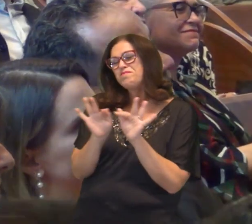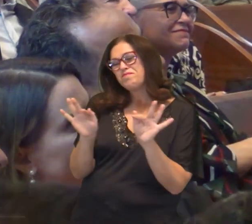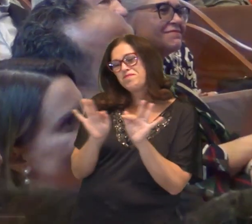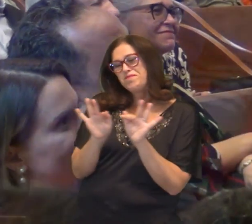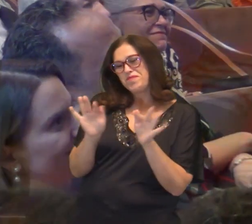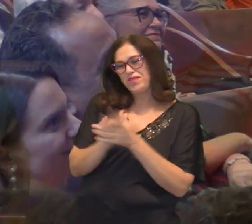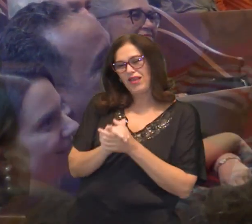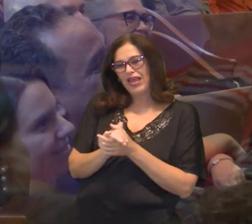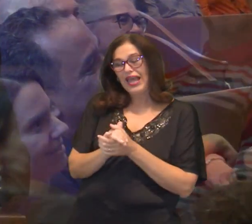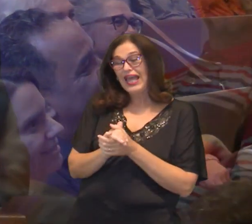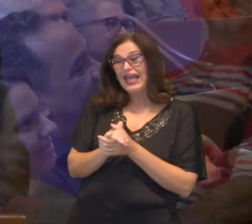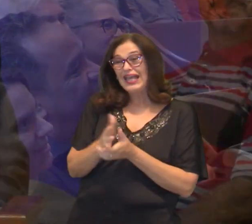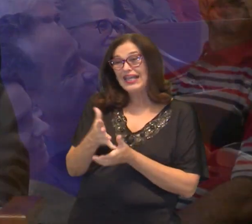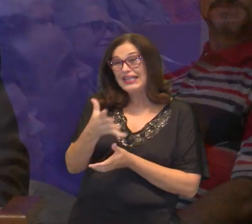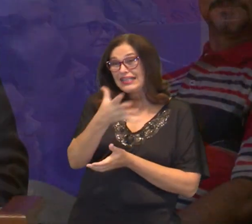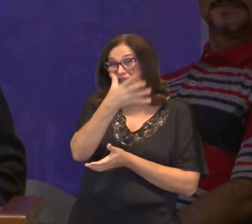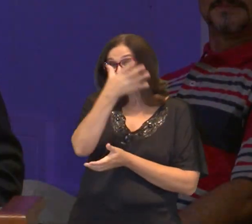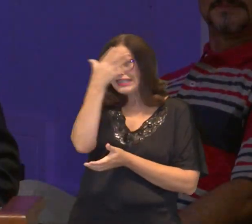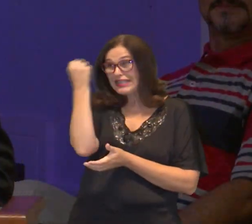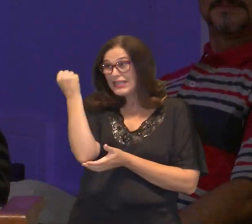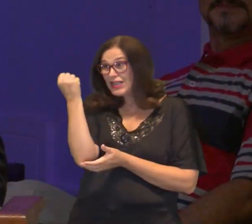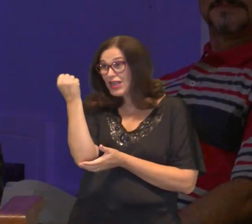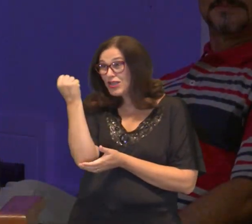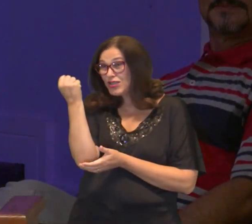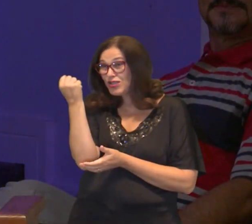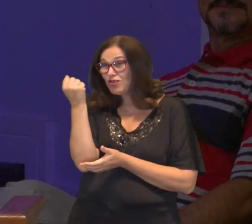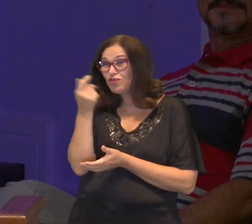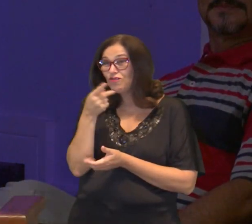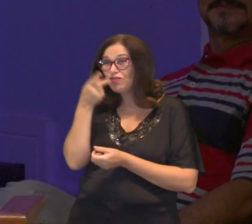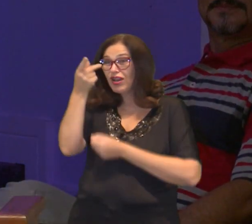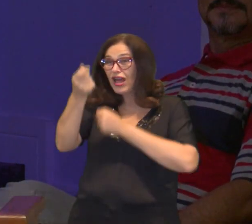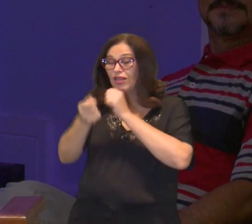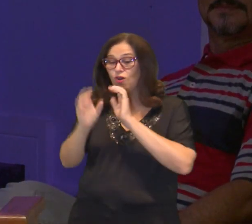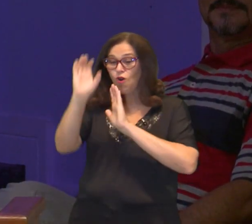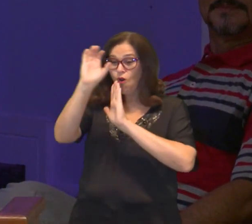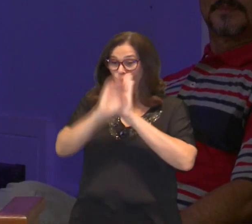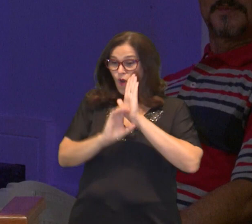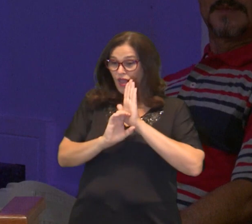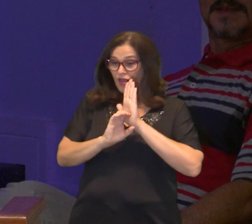Ele esqueceu de dizer uma das coisas mais importantes do meu currículo.